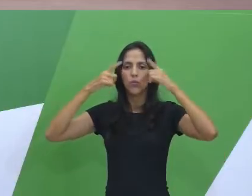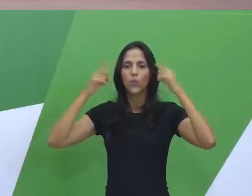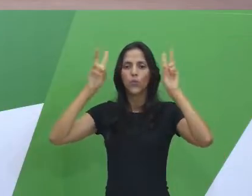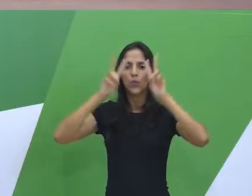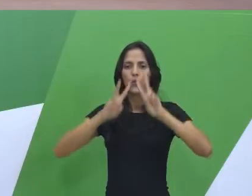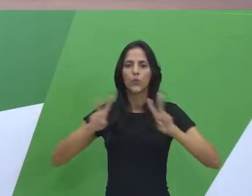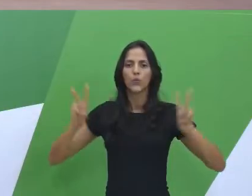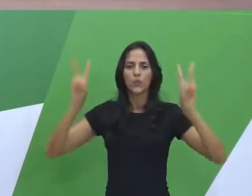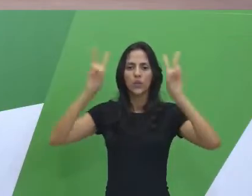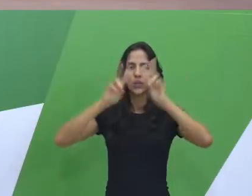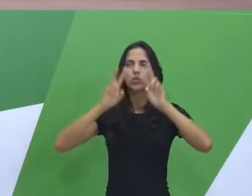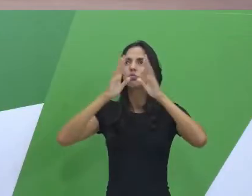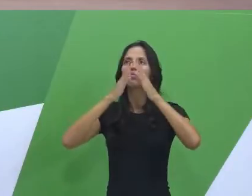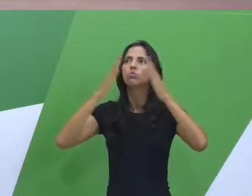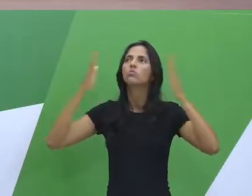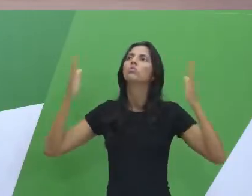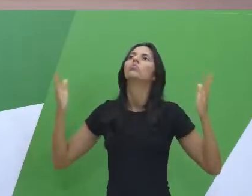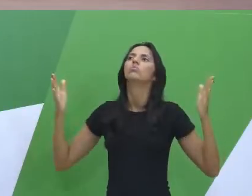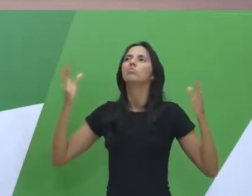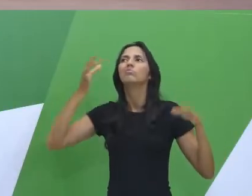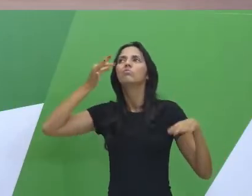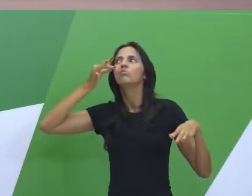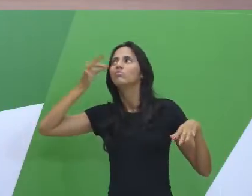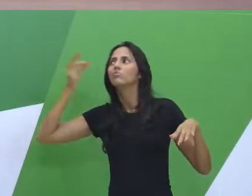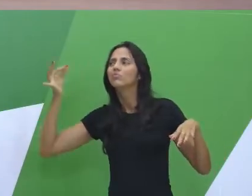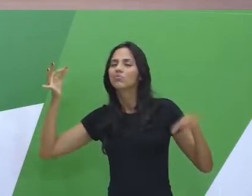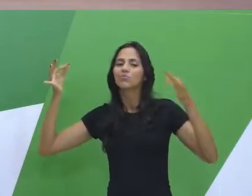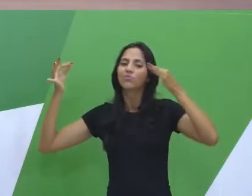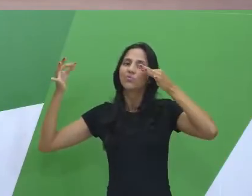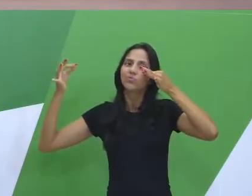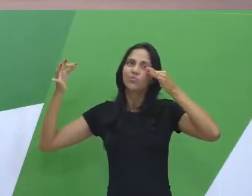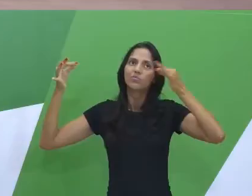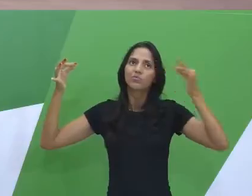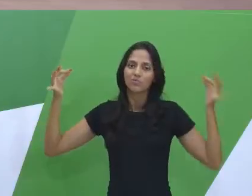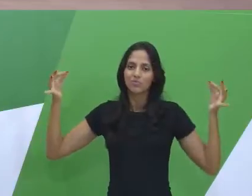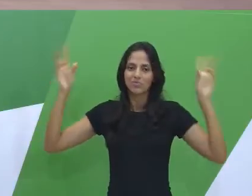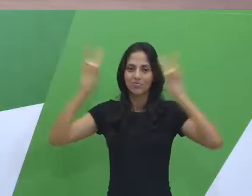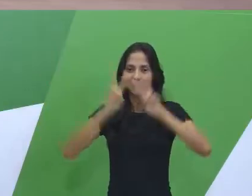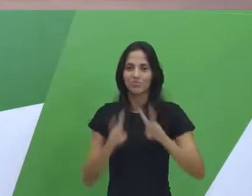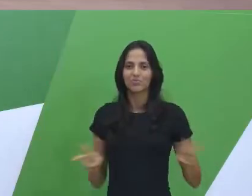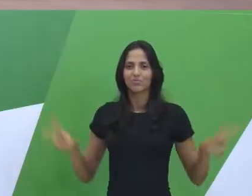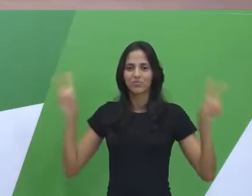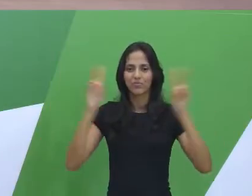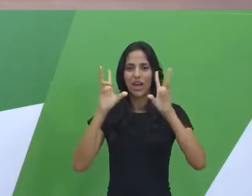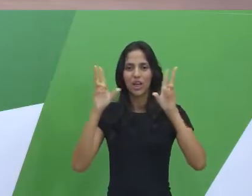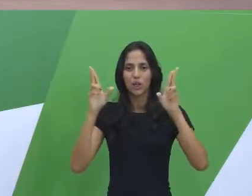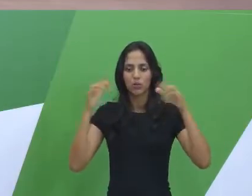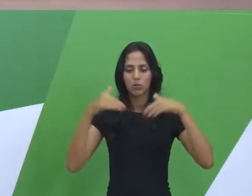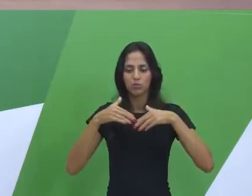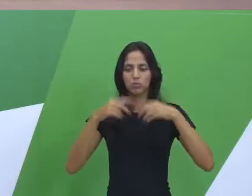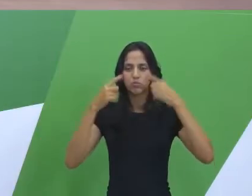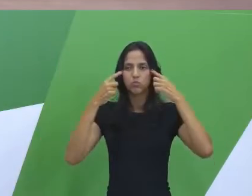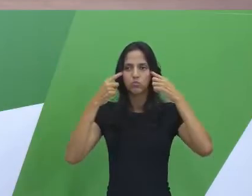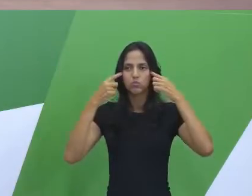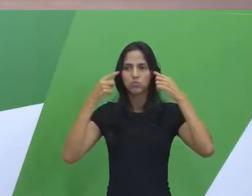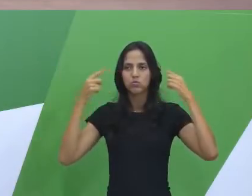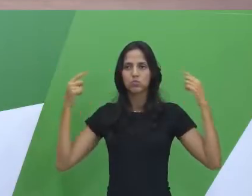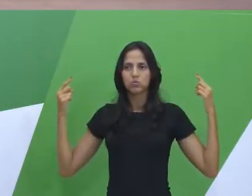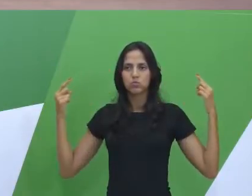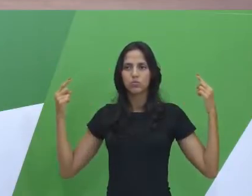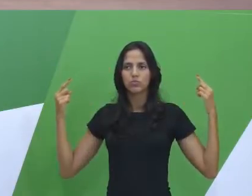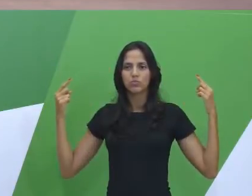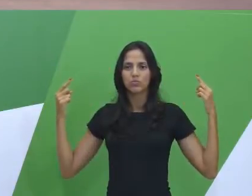que os sentidos no estudo matemático, eles são, na sua totalidade, no